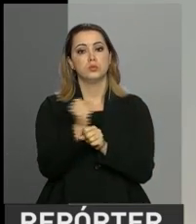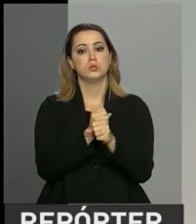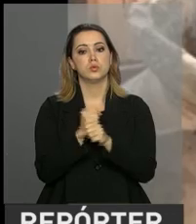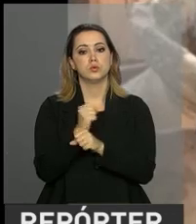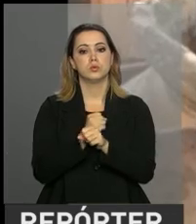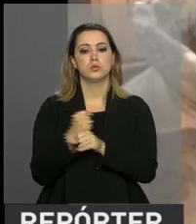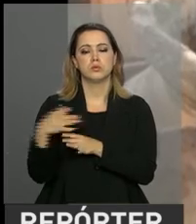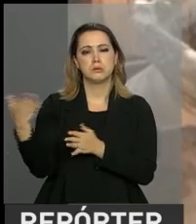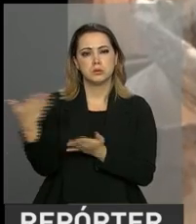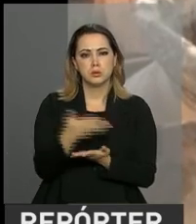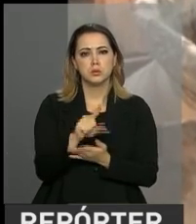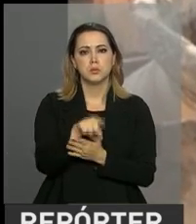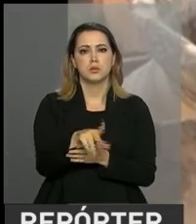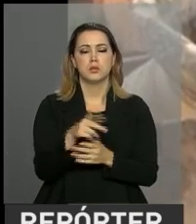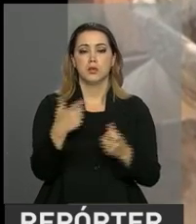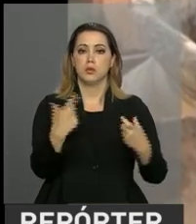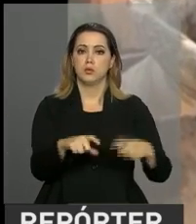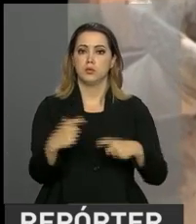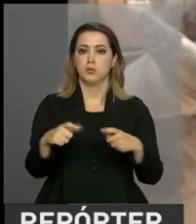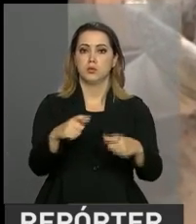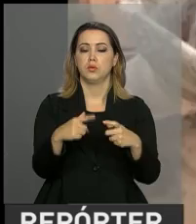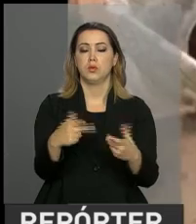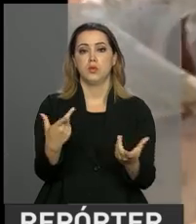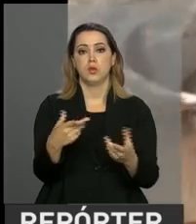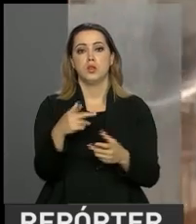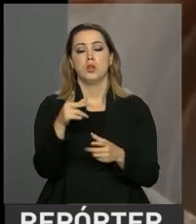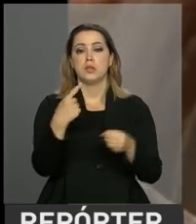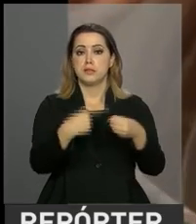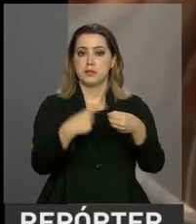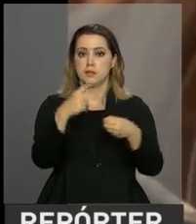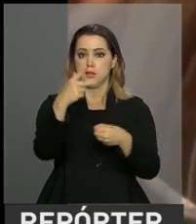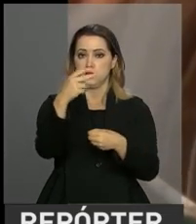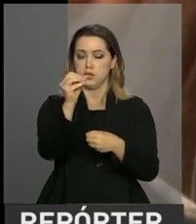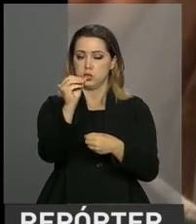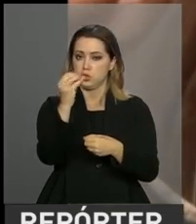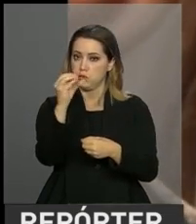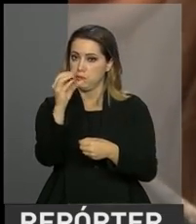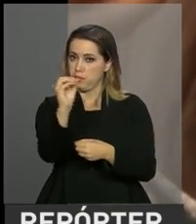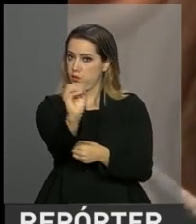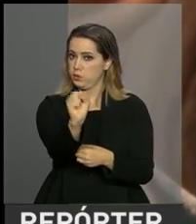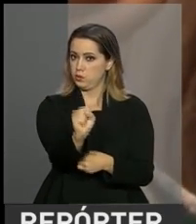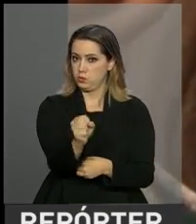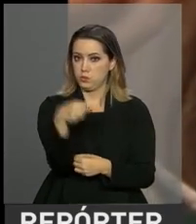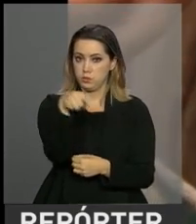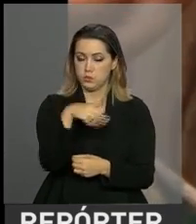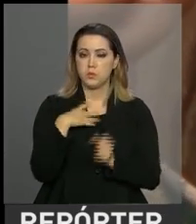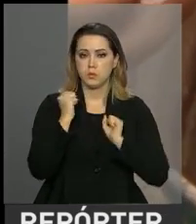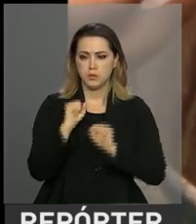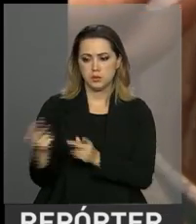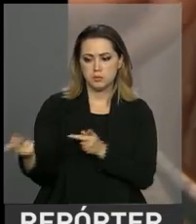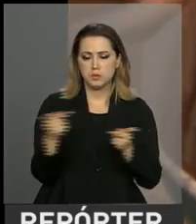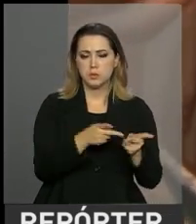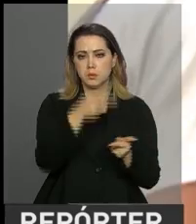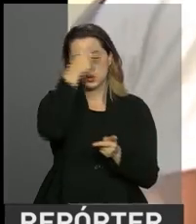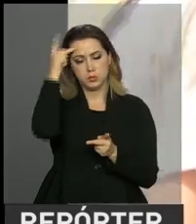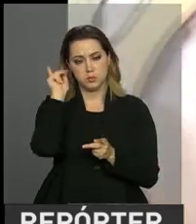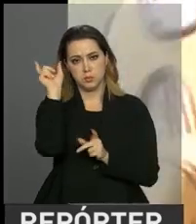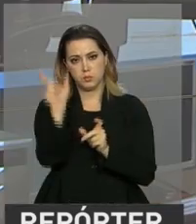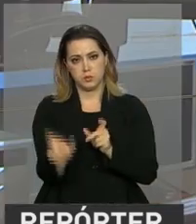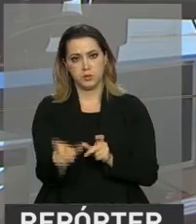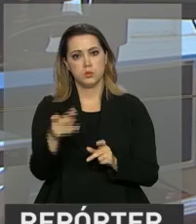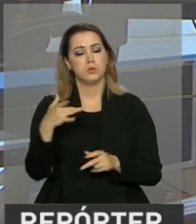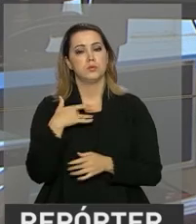de poços têm se preocupado mais com essas doenças e cooperado permitindo que agentes de saúde verifiquem as